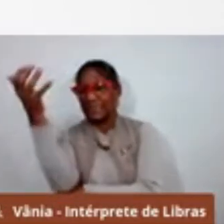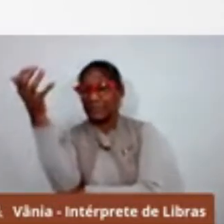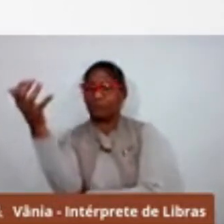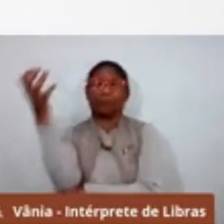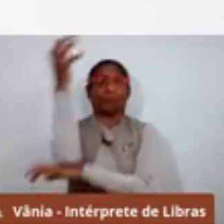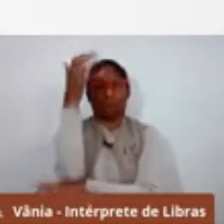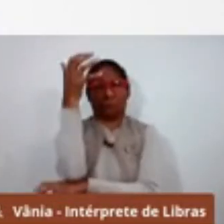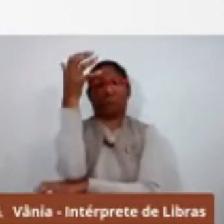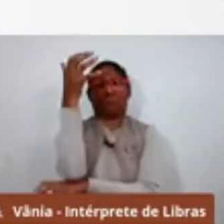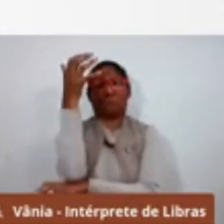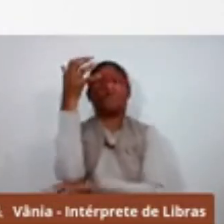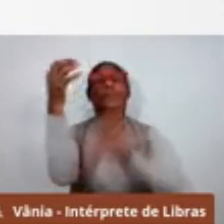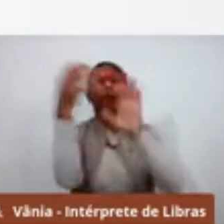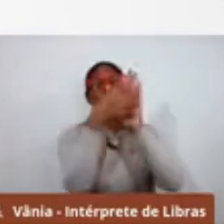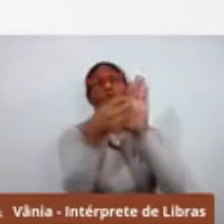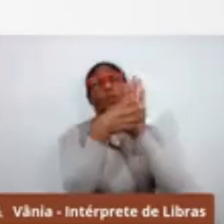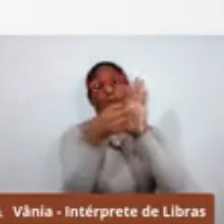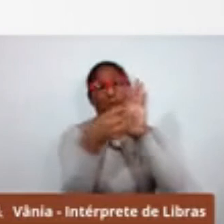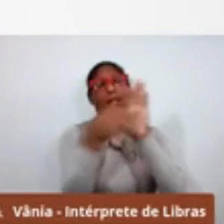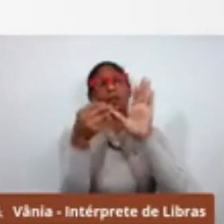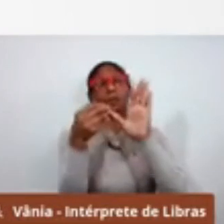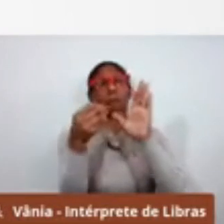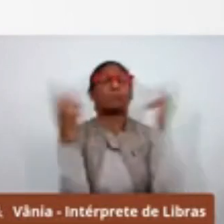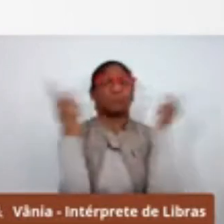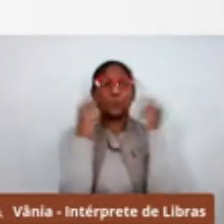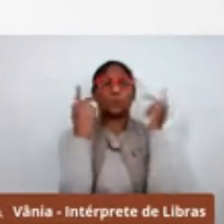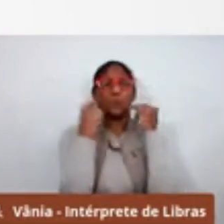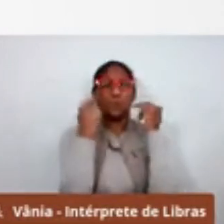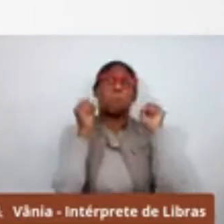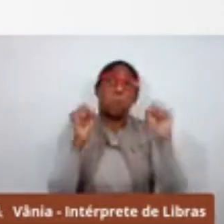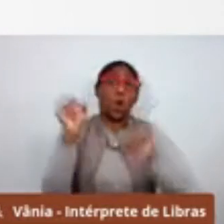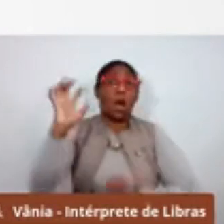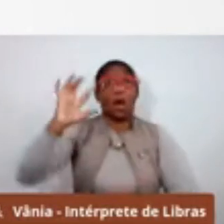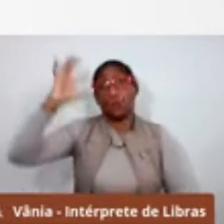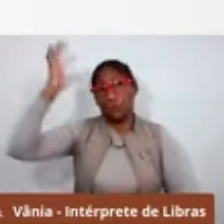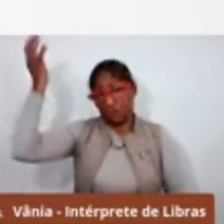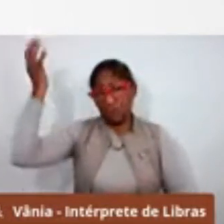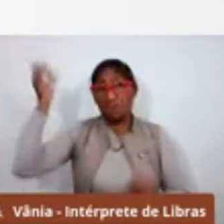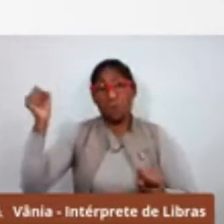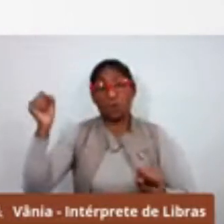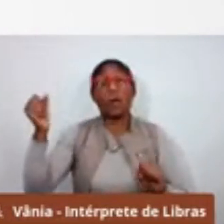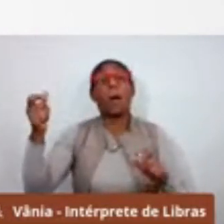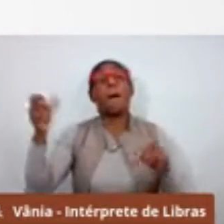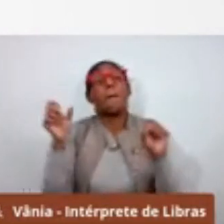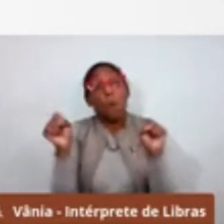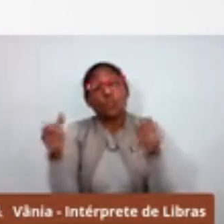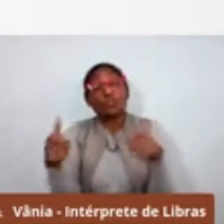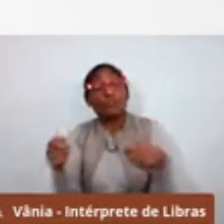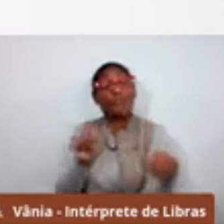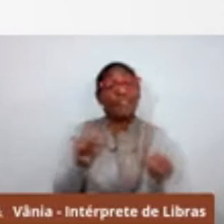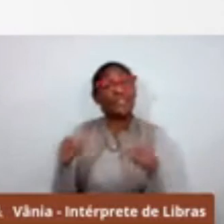das pressões naturais, legítimas, compreensíveis que acontecem aqui, deve ter a flexibilidade necessária